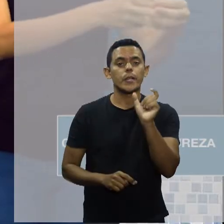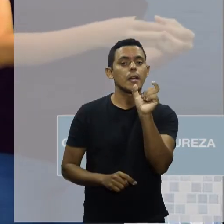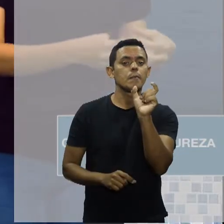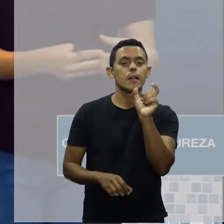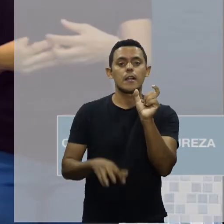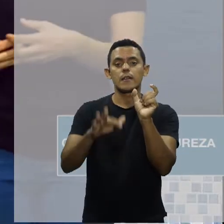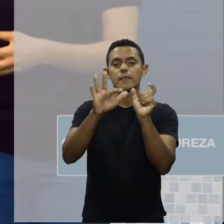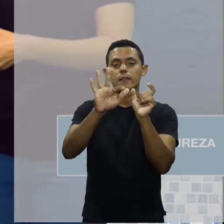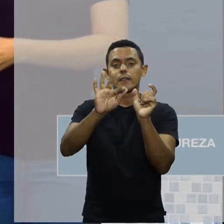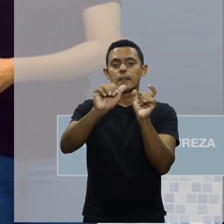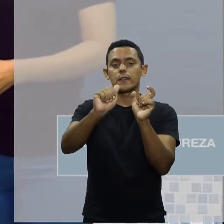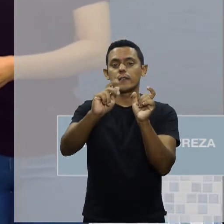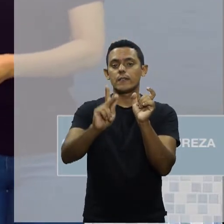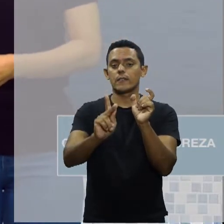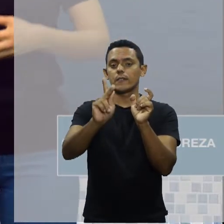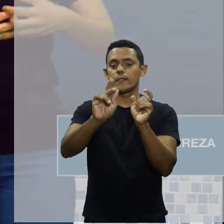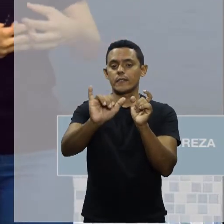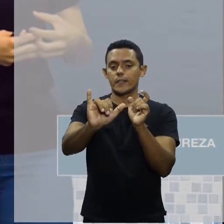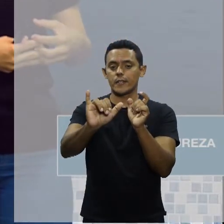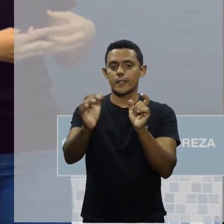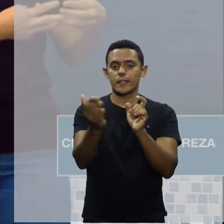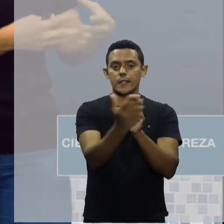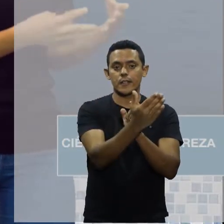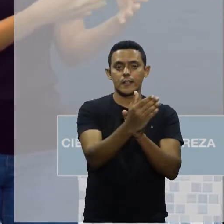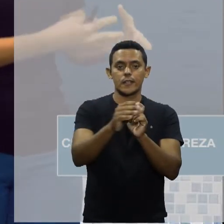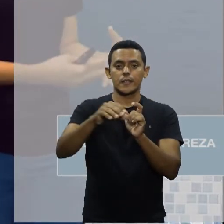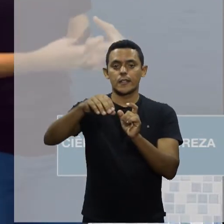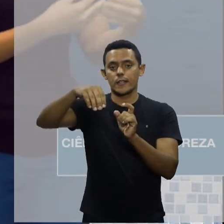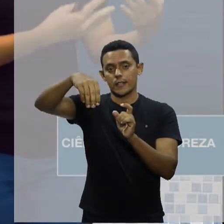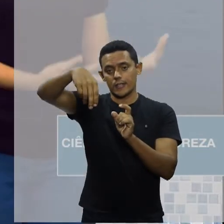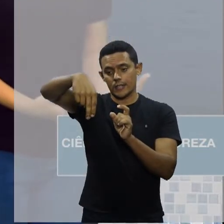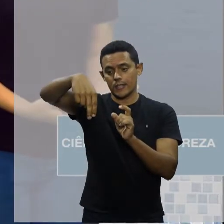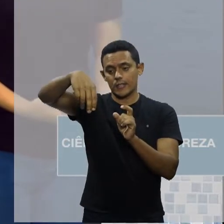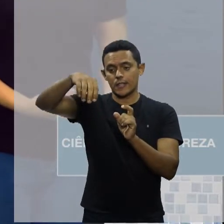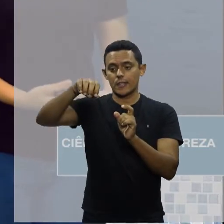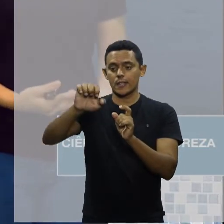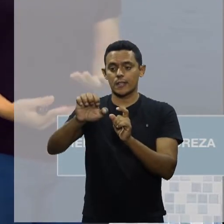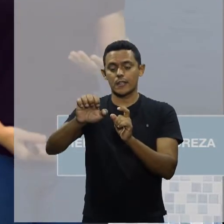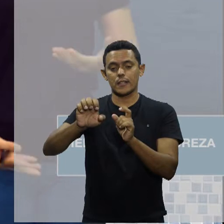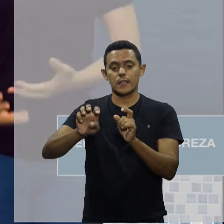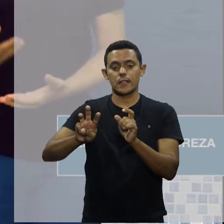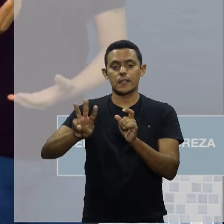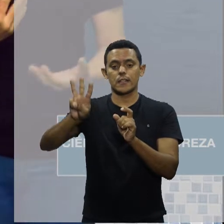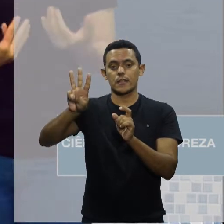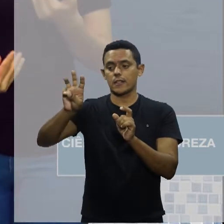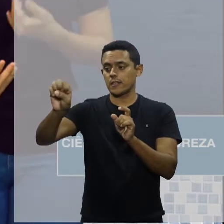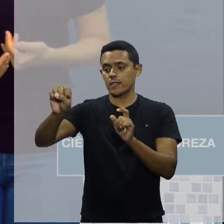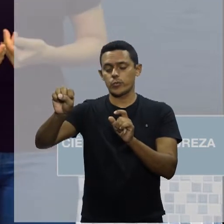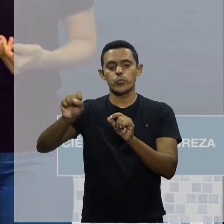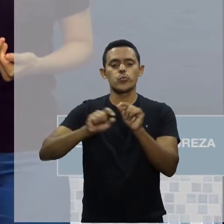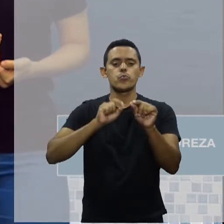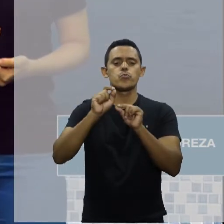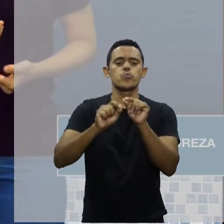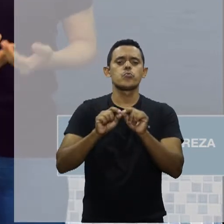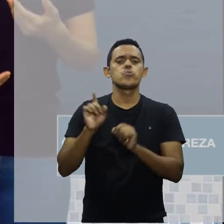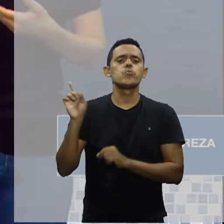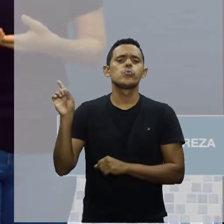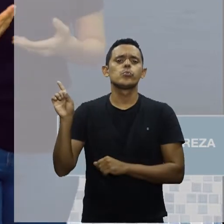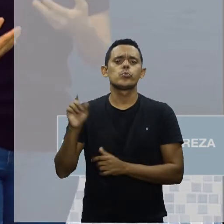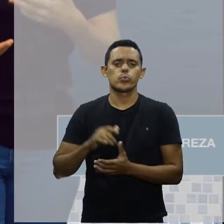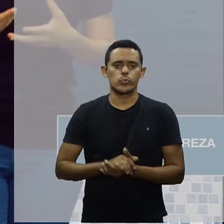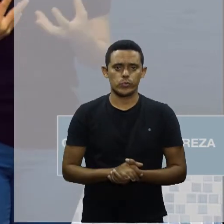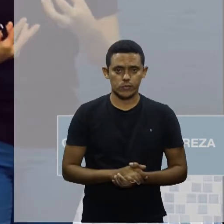o que traz a desinformação, e que, infelizmente, muitas pessoas acreditam nessas fake news, adotam essas fake news, né,